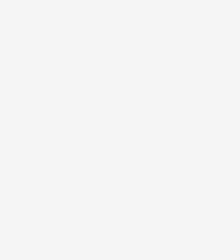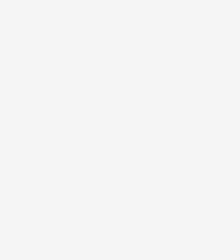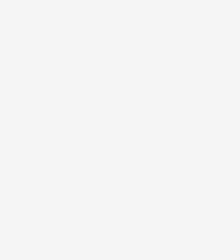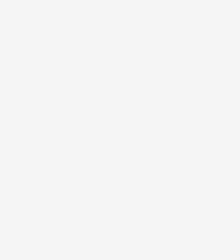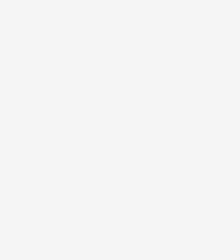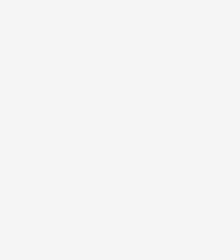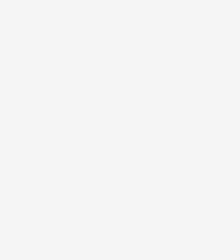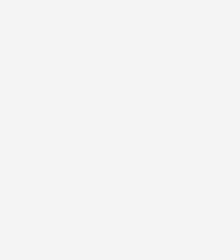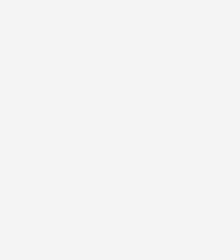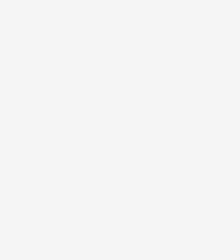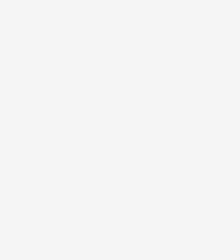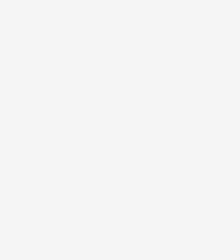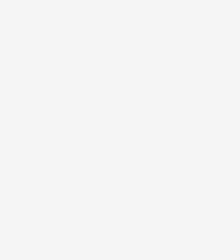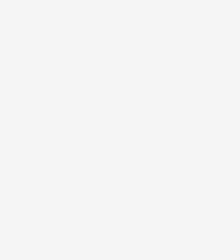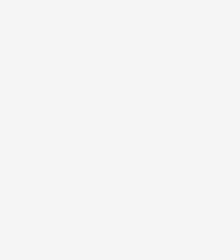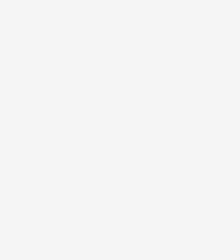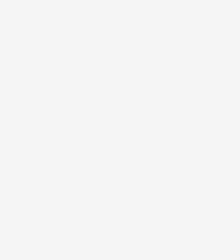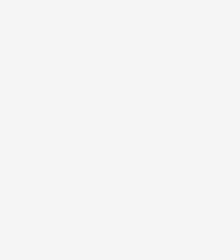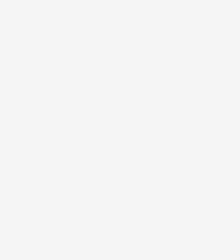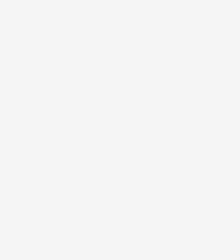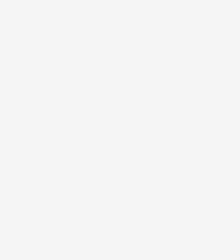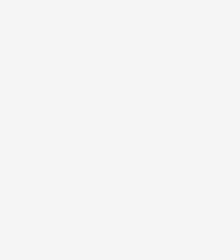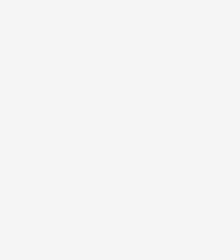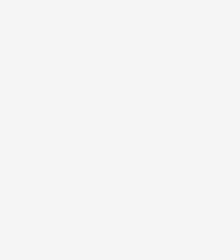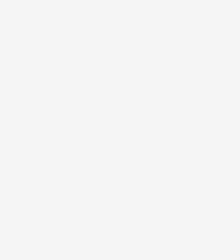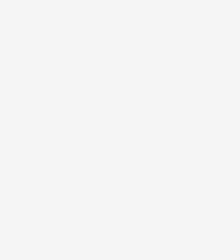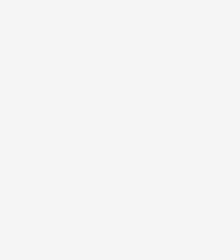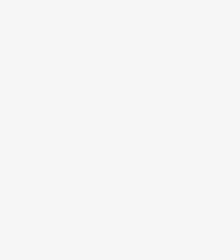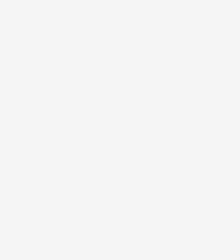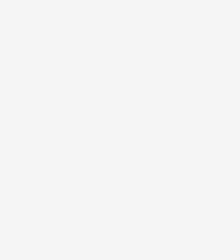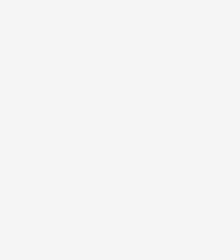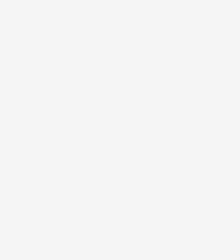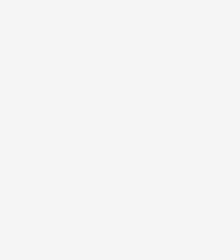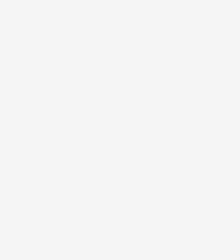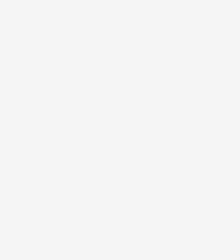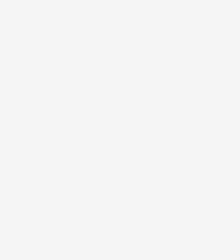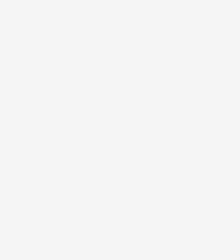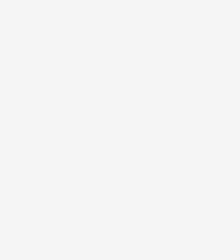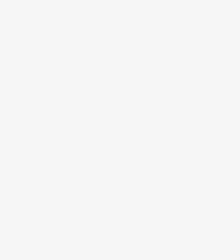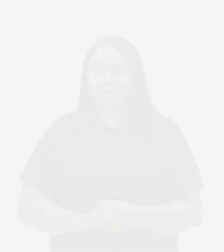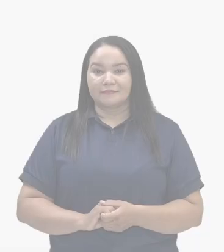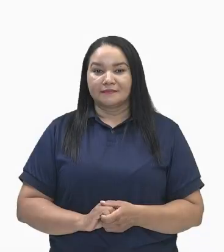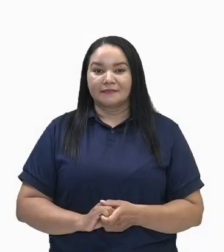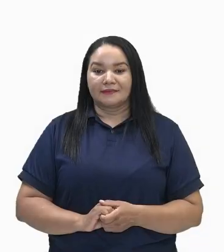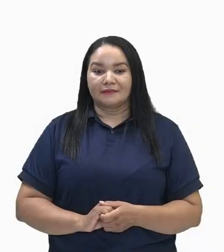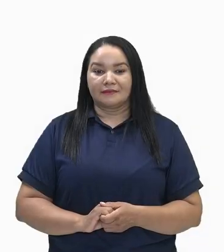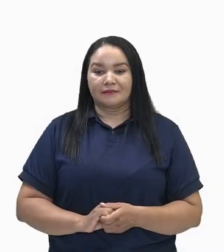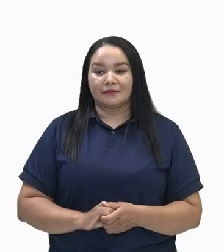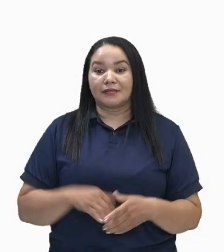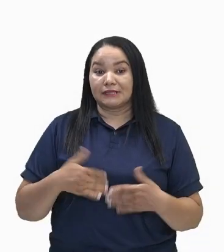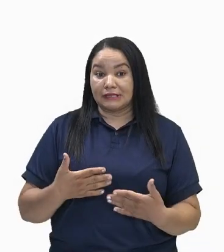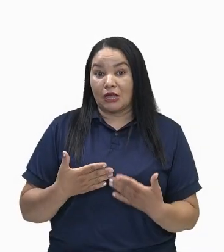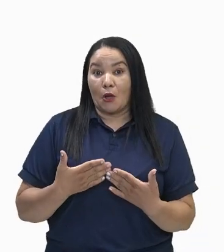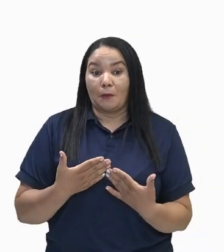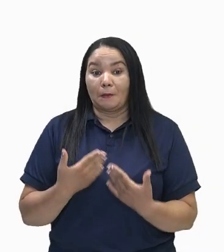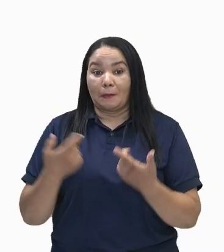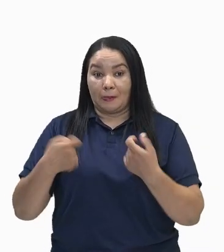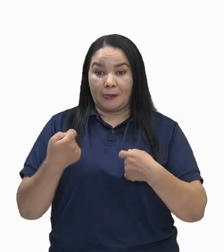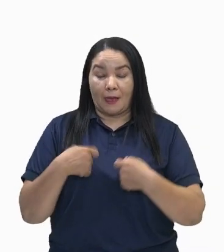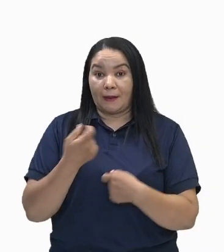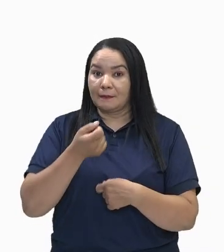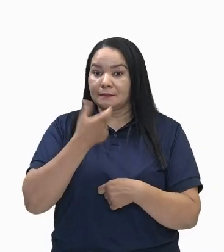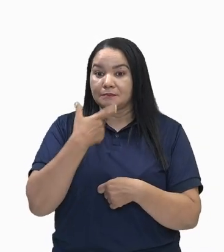a PrEP só tem efeito se tomar os comprimidos todos os dias. Caso